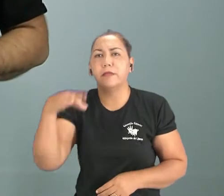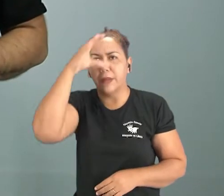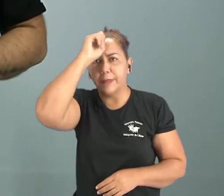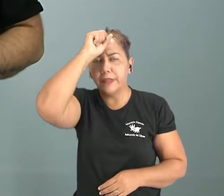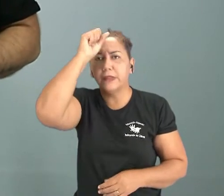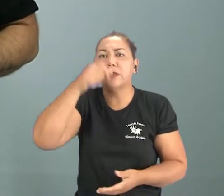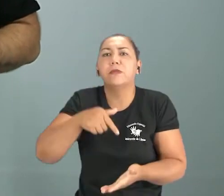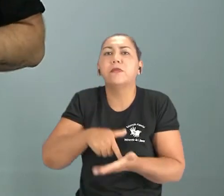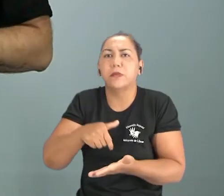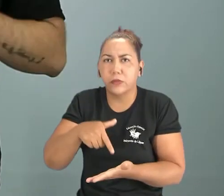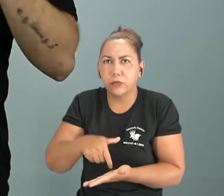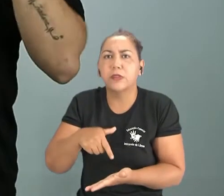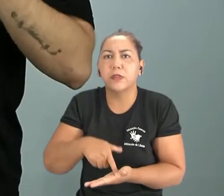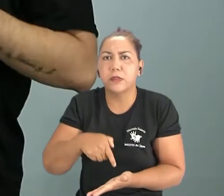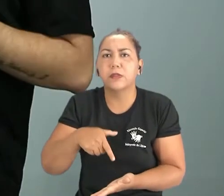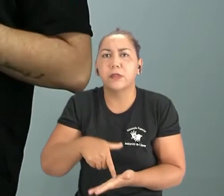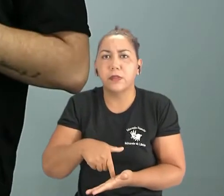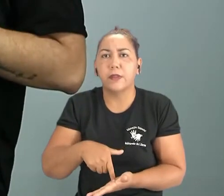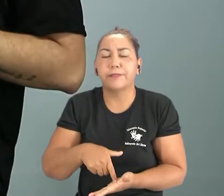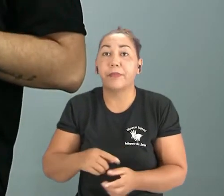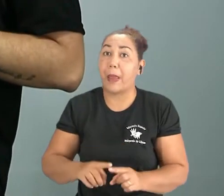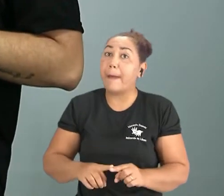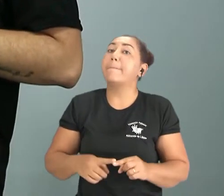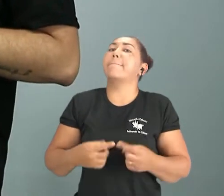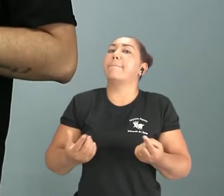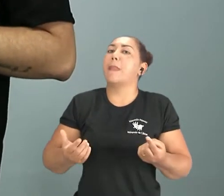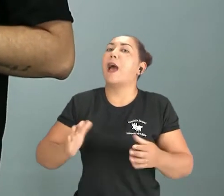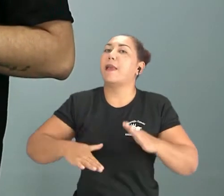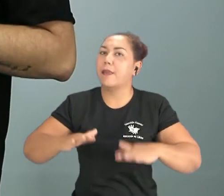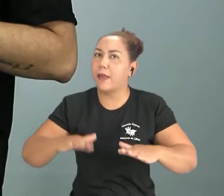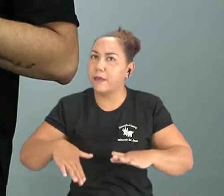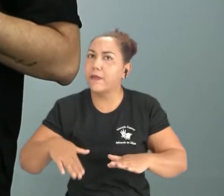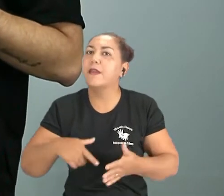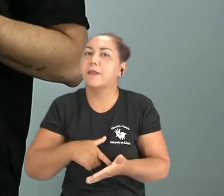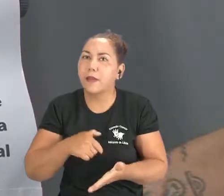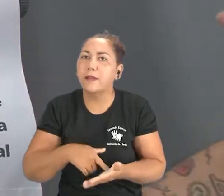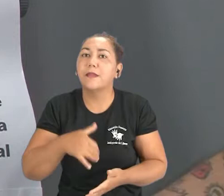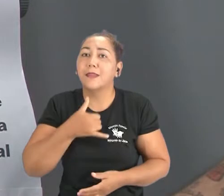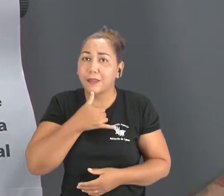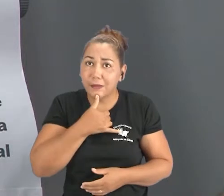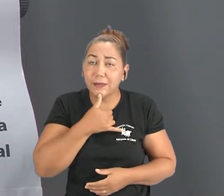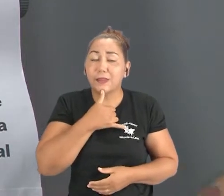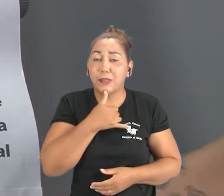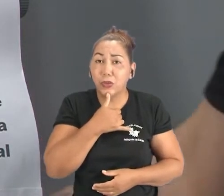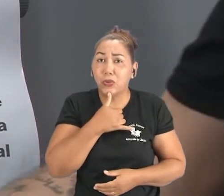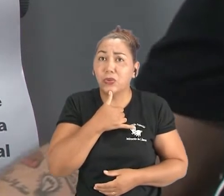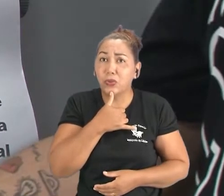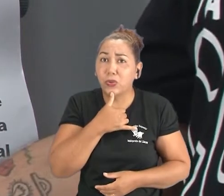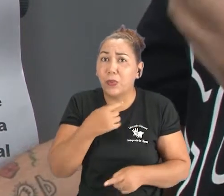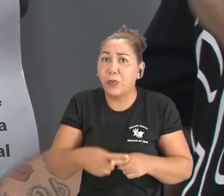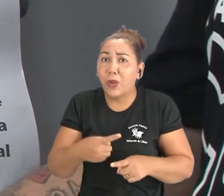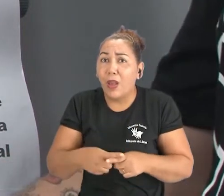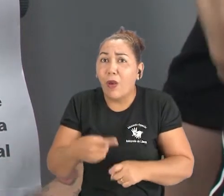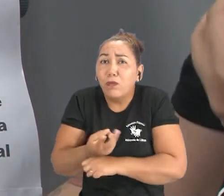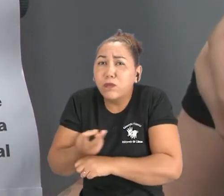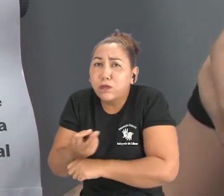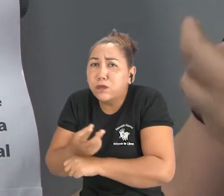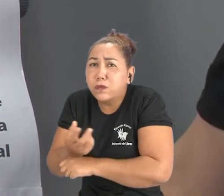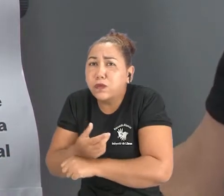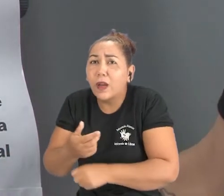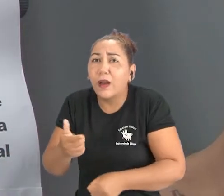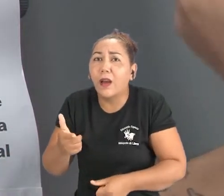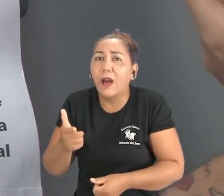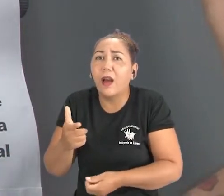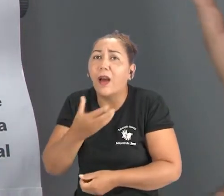do saci É mas ele fica triste sim ó ele aí vindo à procura de caçadores e quando encontra fica